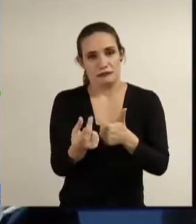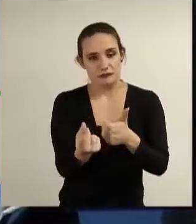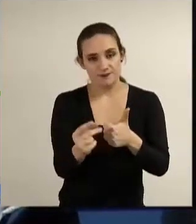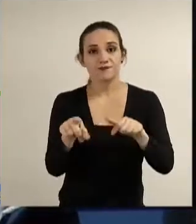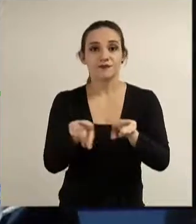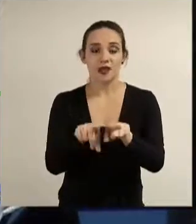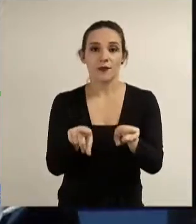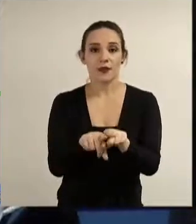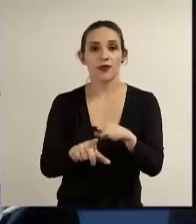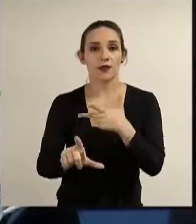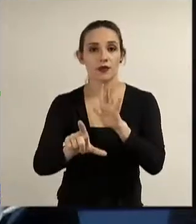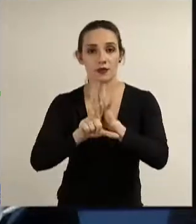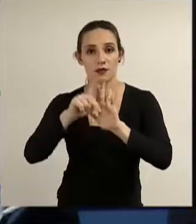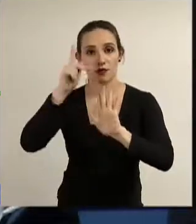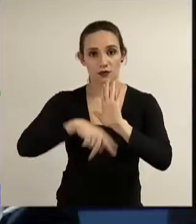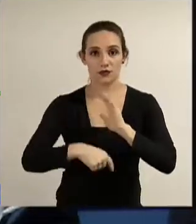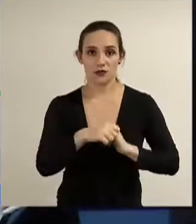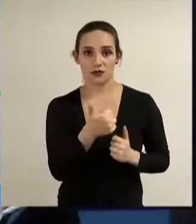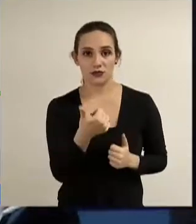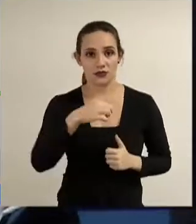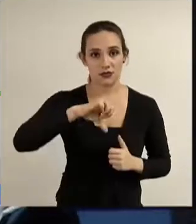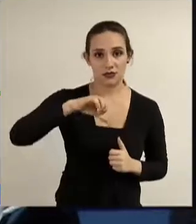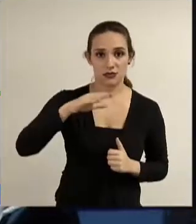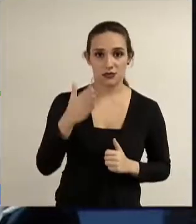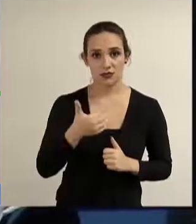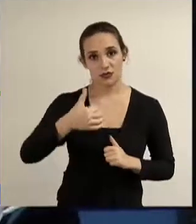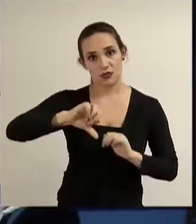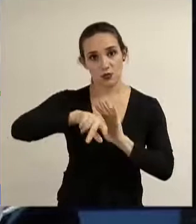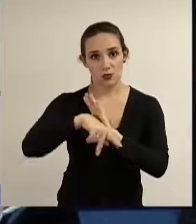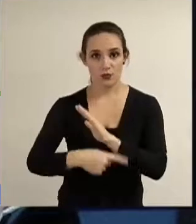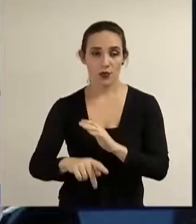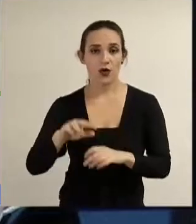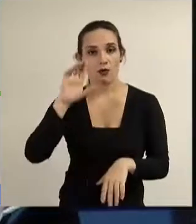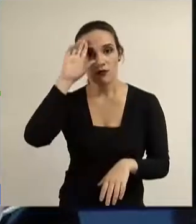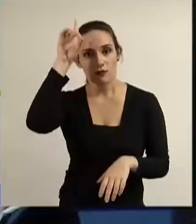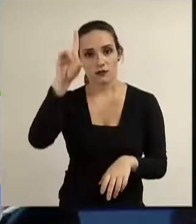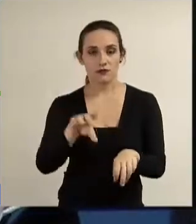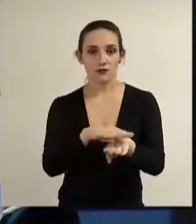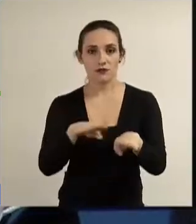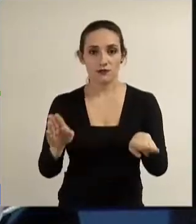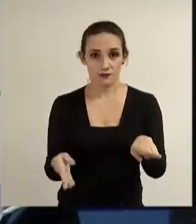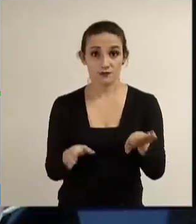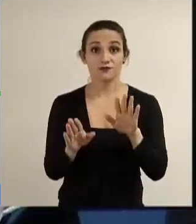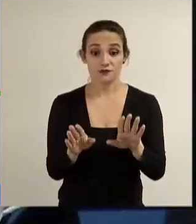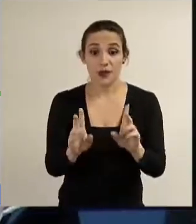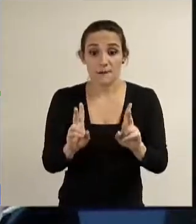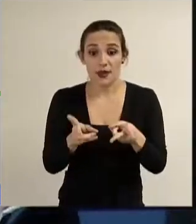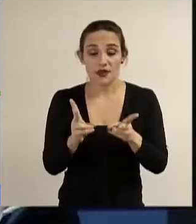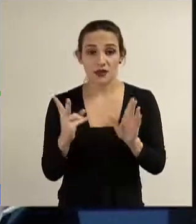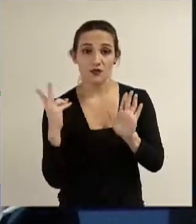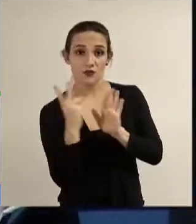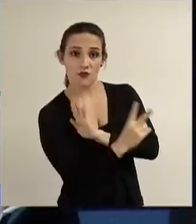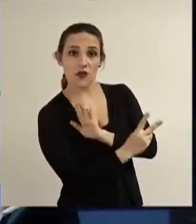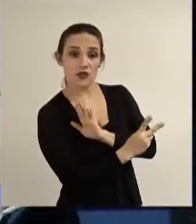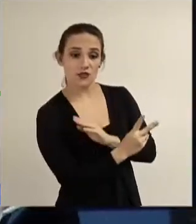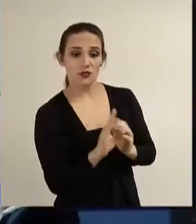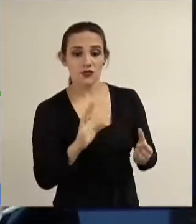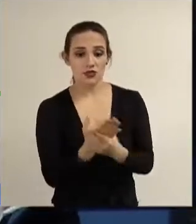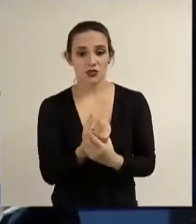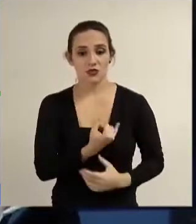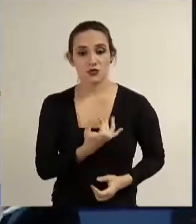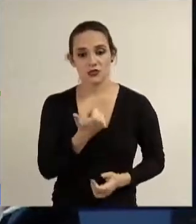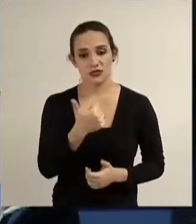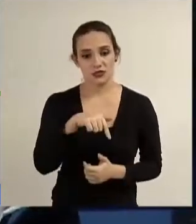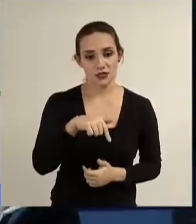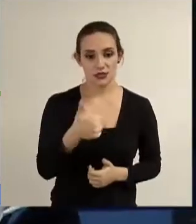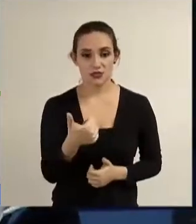número 1619, de autoria da mesa diretora. Foi mantido o veto ao processo número 21718, de